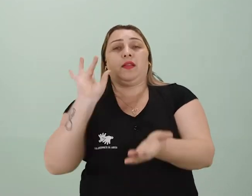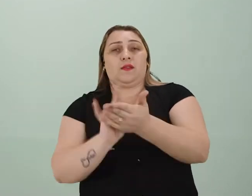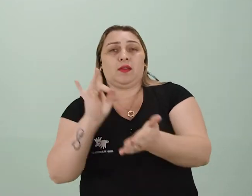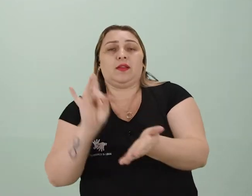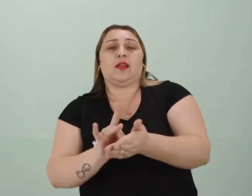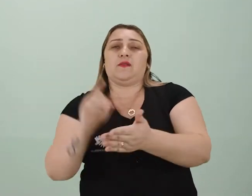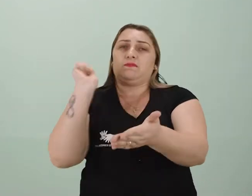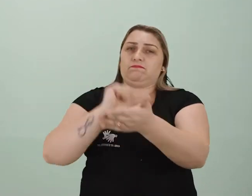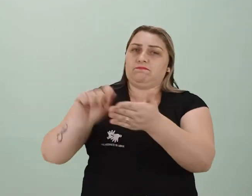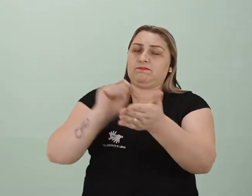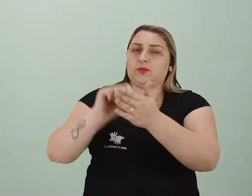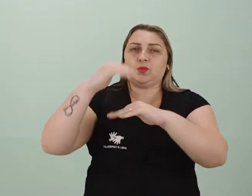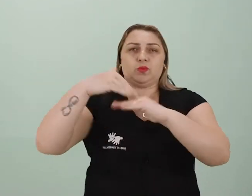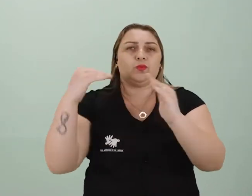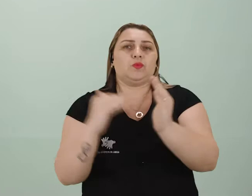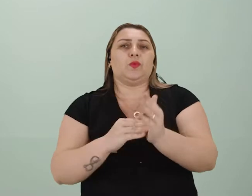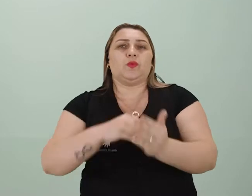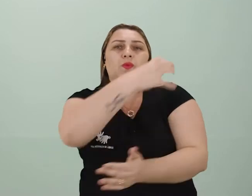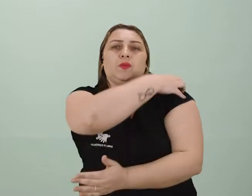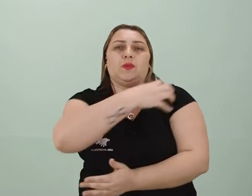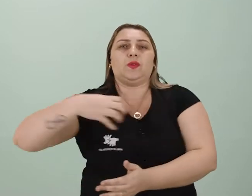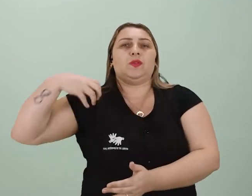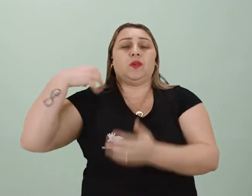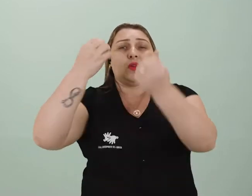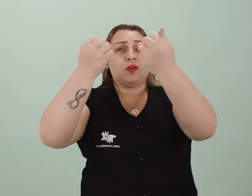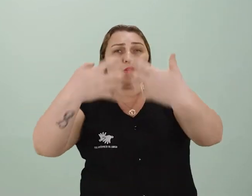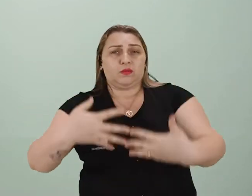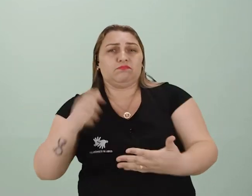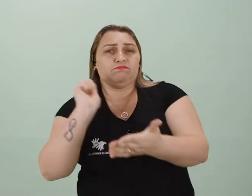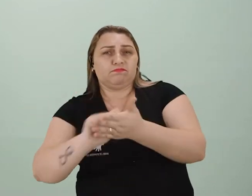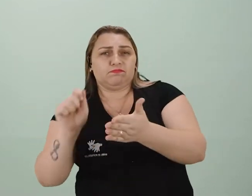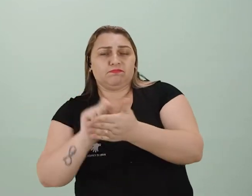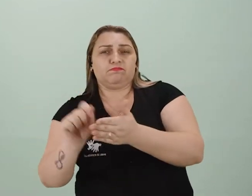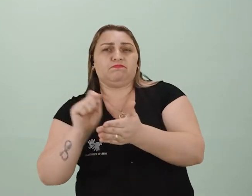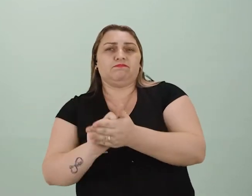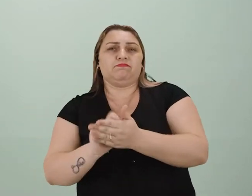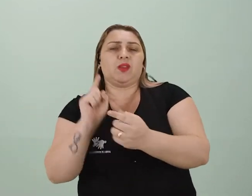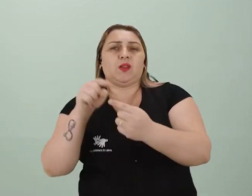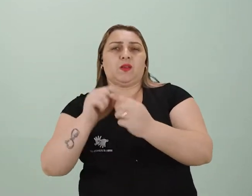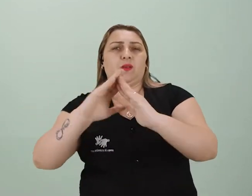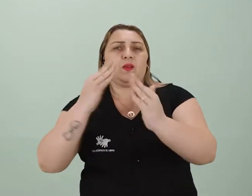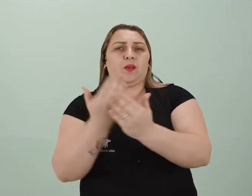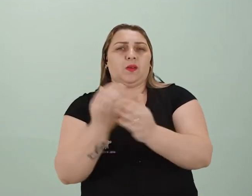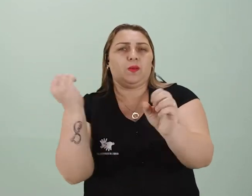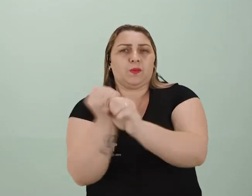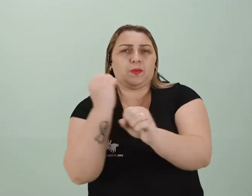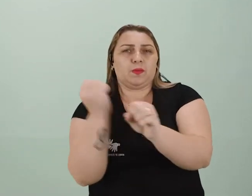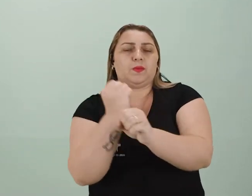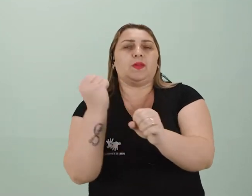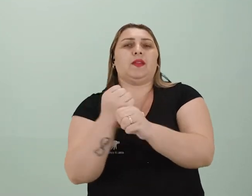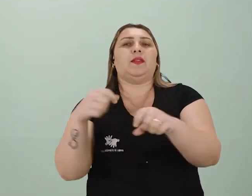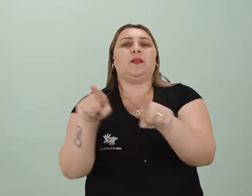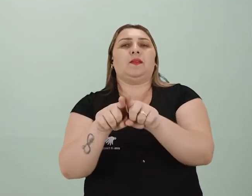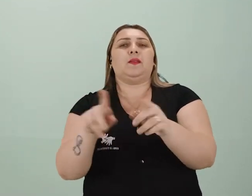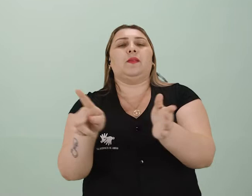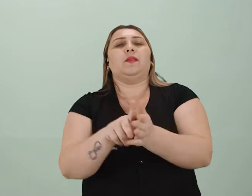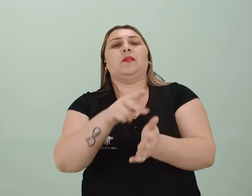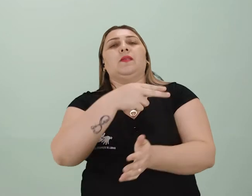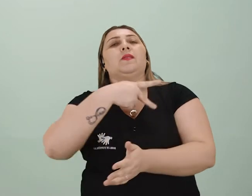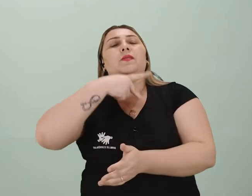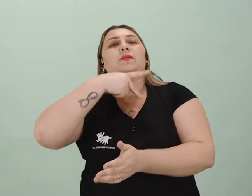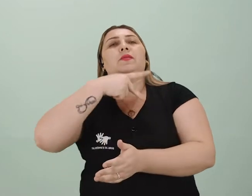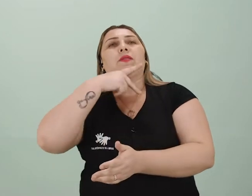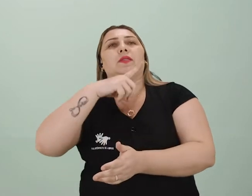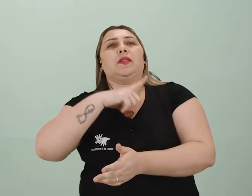que vai escrever tudo o que Sócrates disse. Né? Ele funda aí uma escola platônica também e teve como